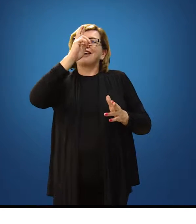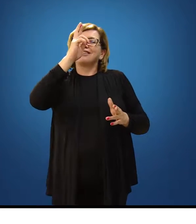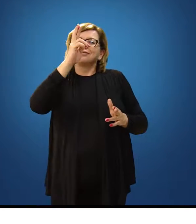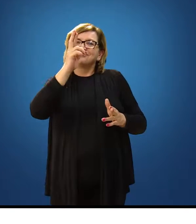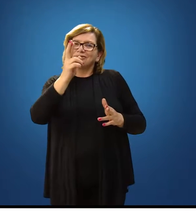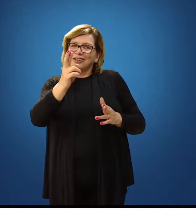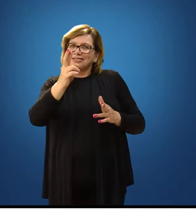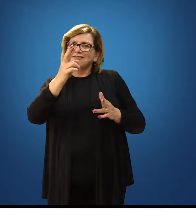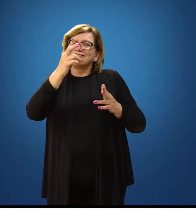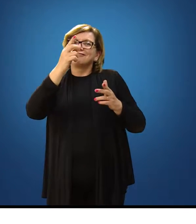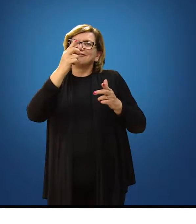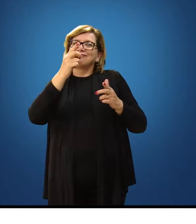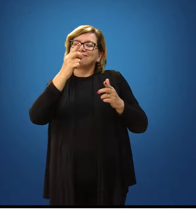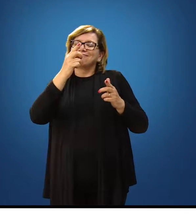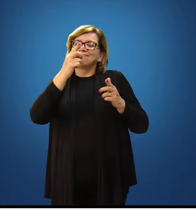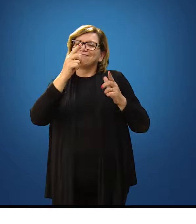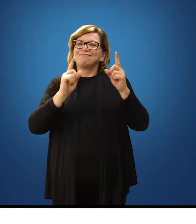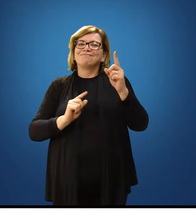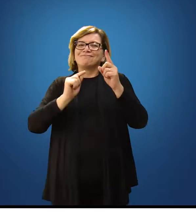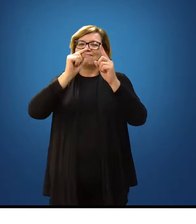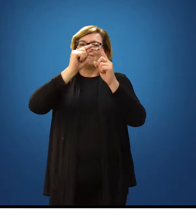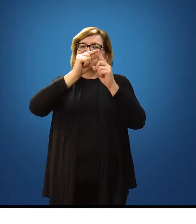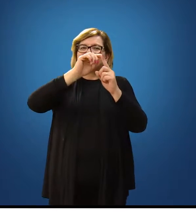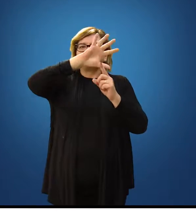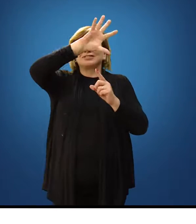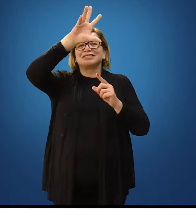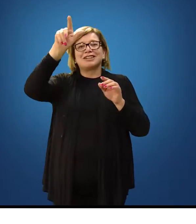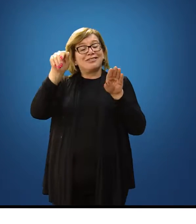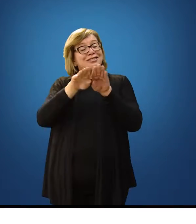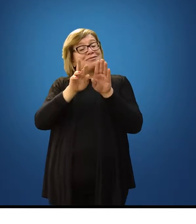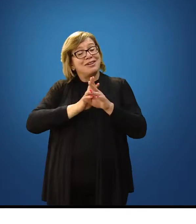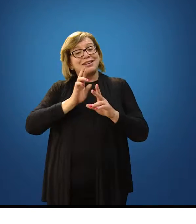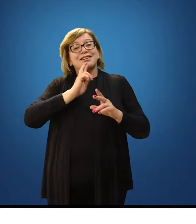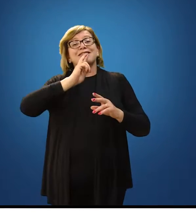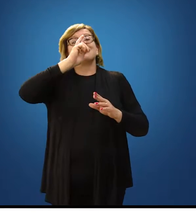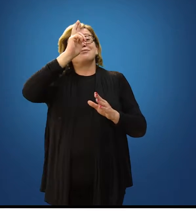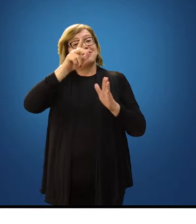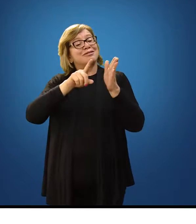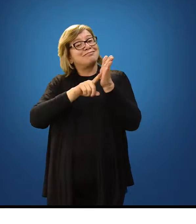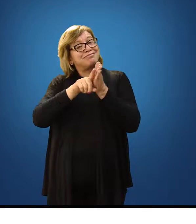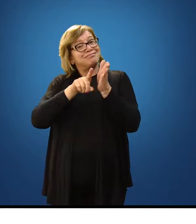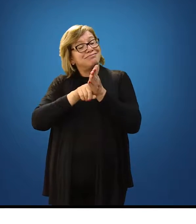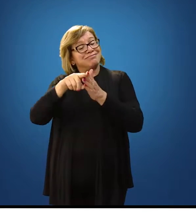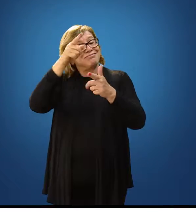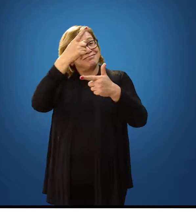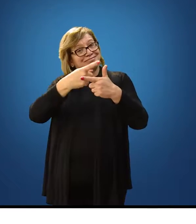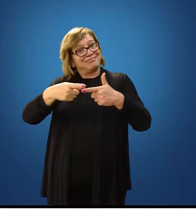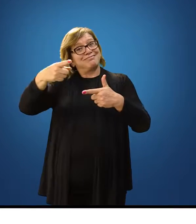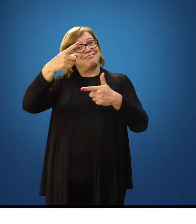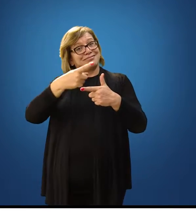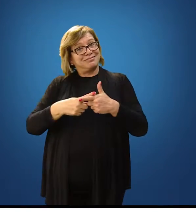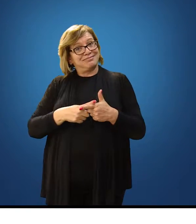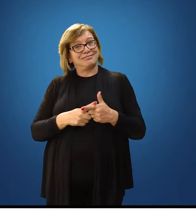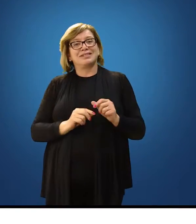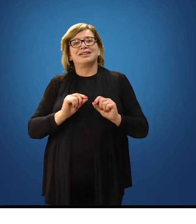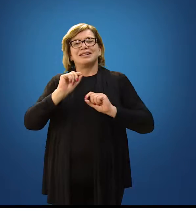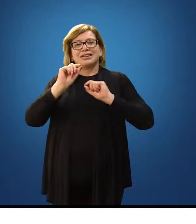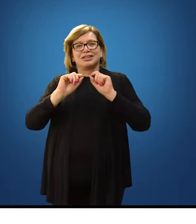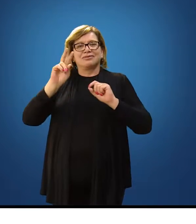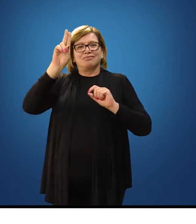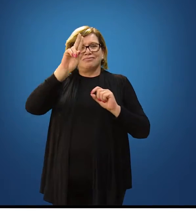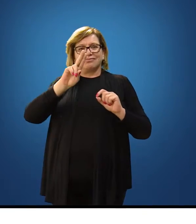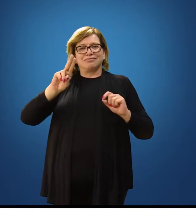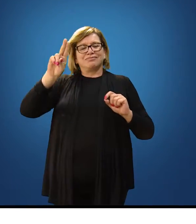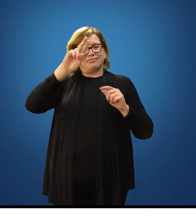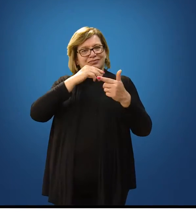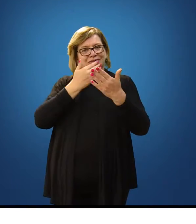na realização do objetivo geral e, consequentemente, na resposta à pergunta central, que é o problema de pesquisa adotado no meu